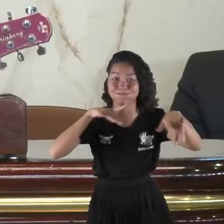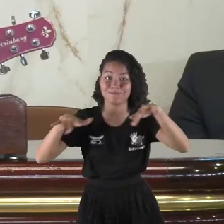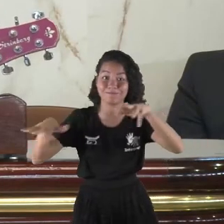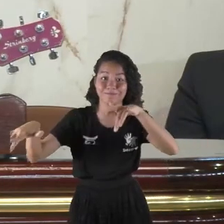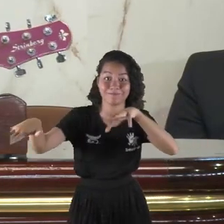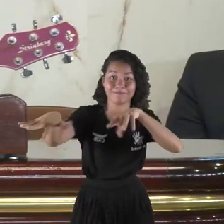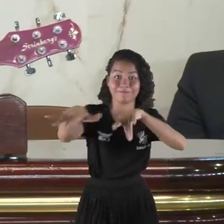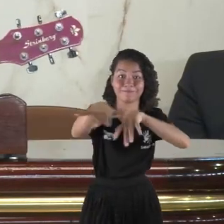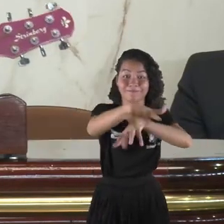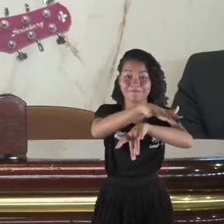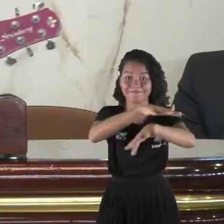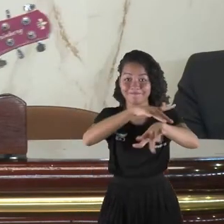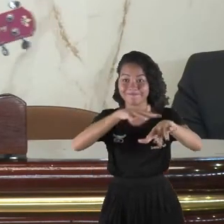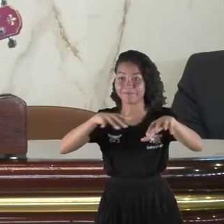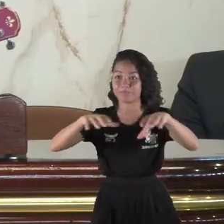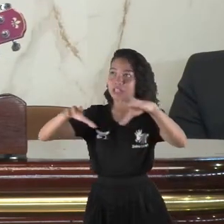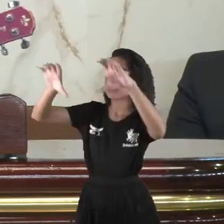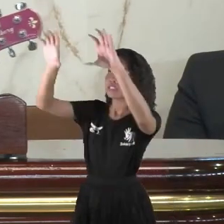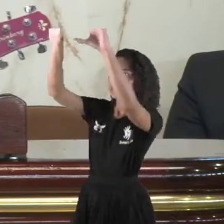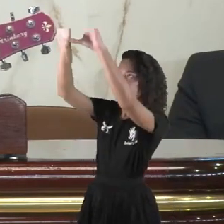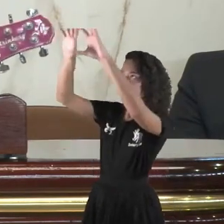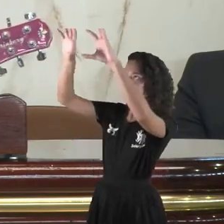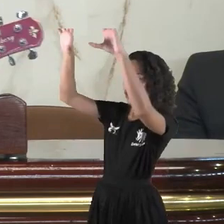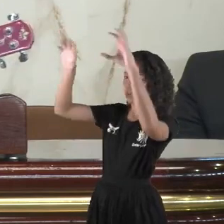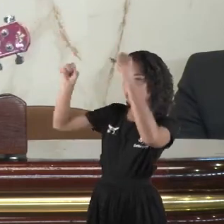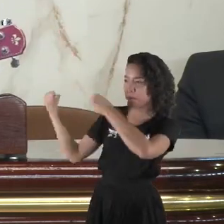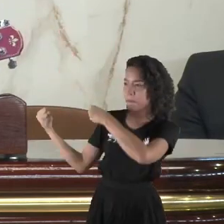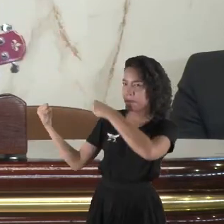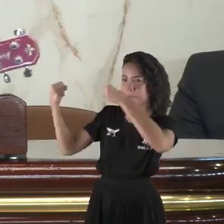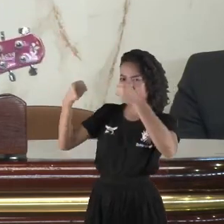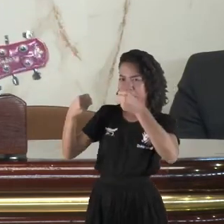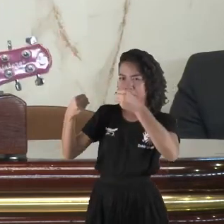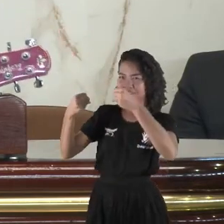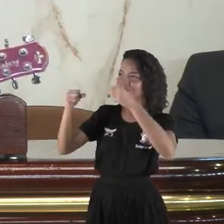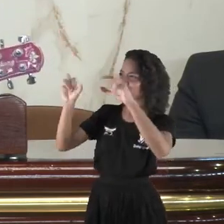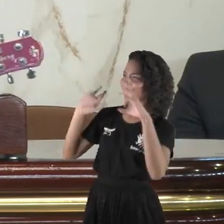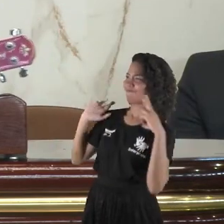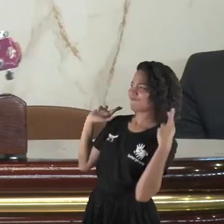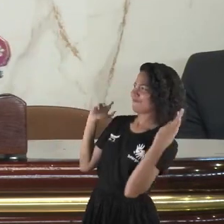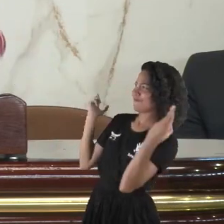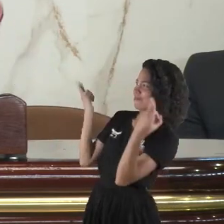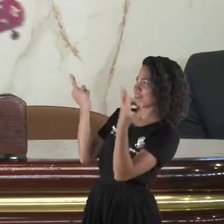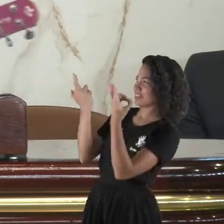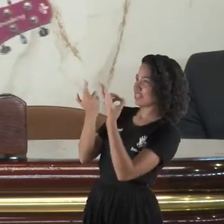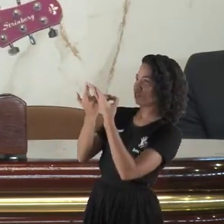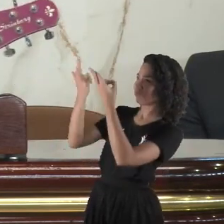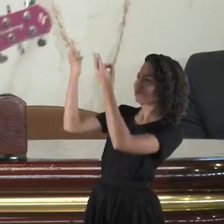que se abram os céus. O teu reino vem,